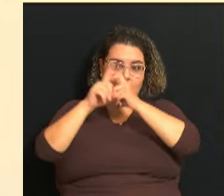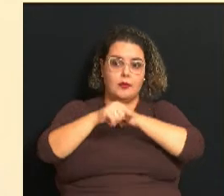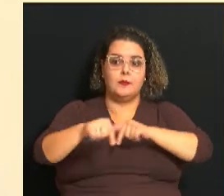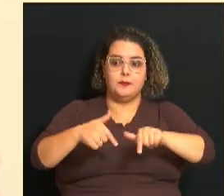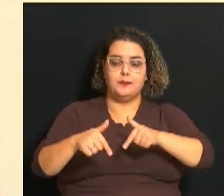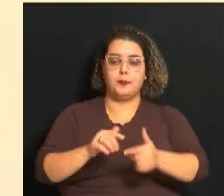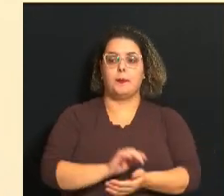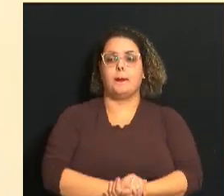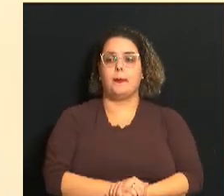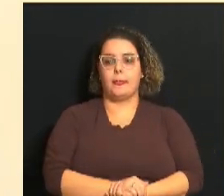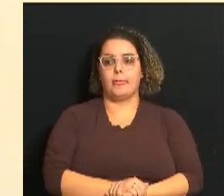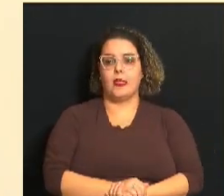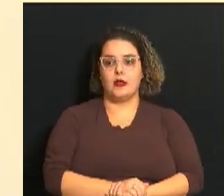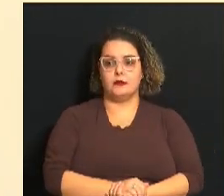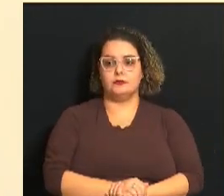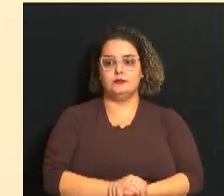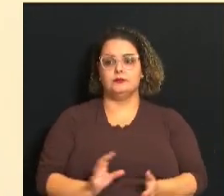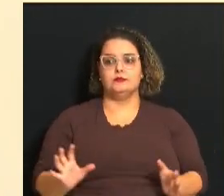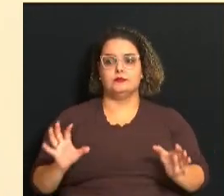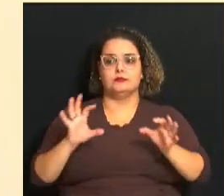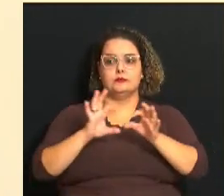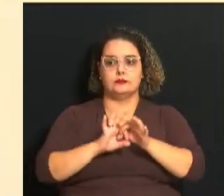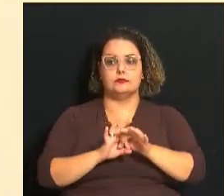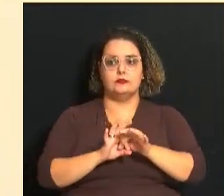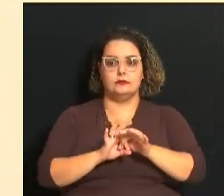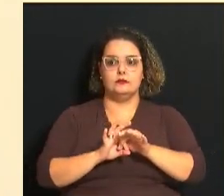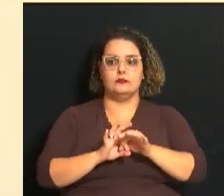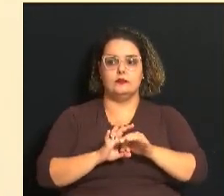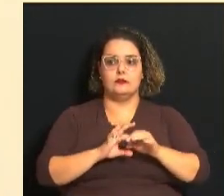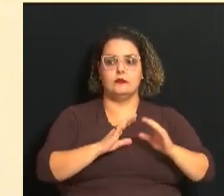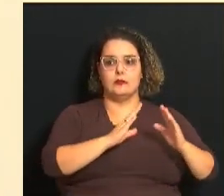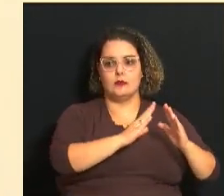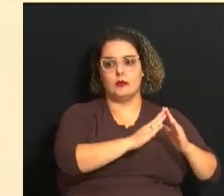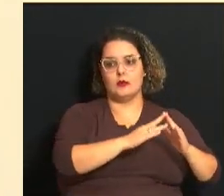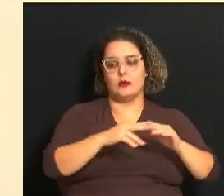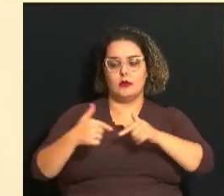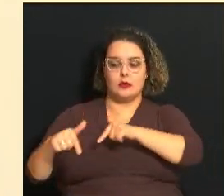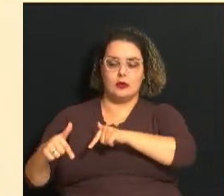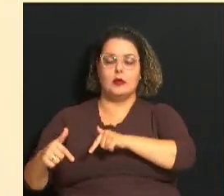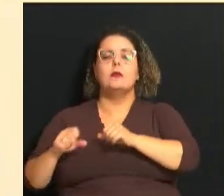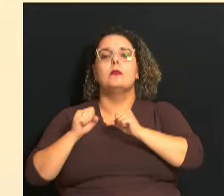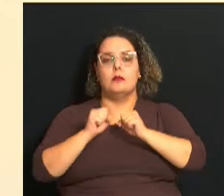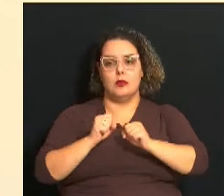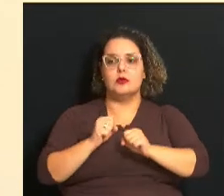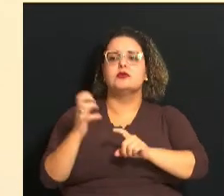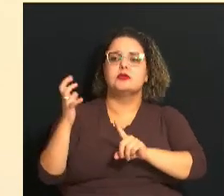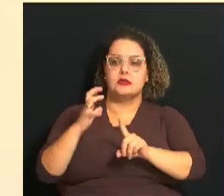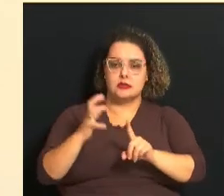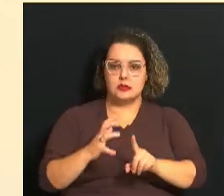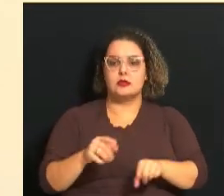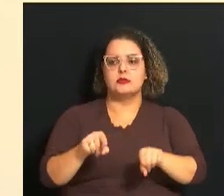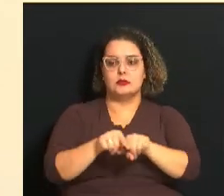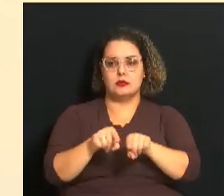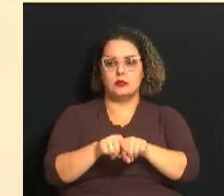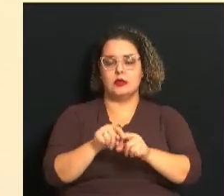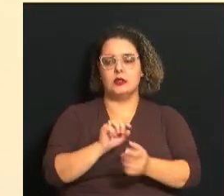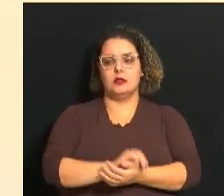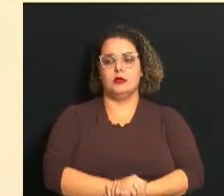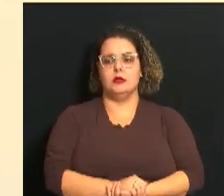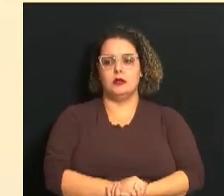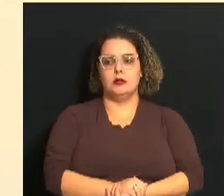gente vai abordar aqui então brincando com a questão do trajeto também pode ter assédio moral no trajeto para o trabalho e aí